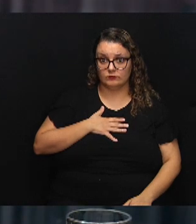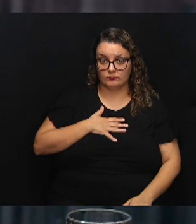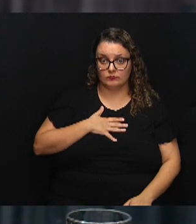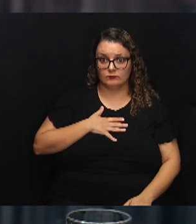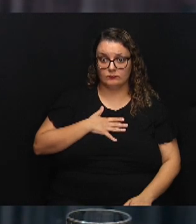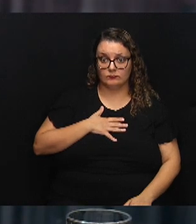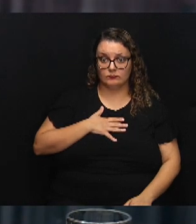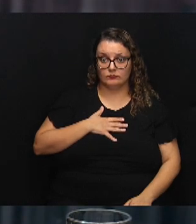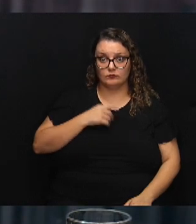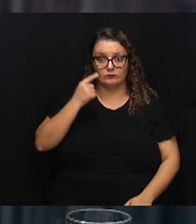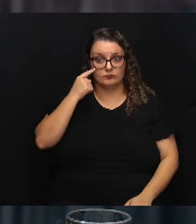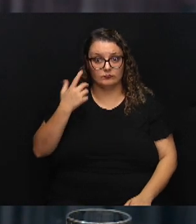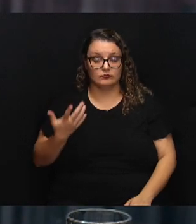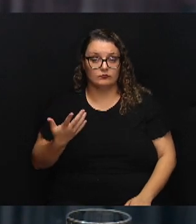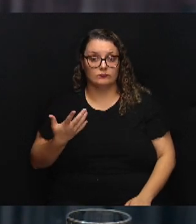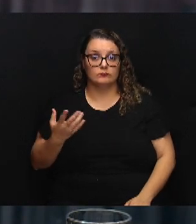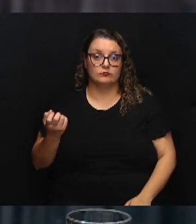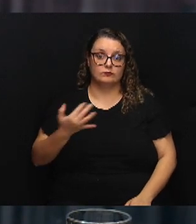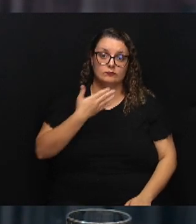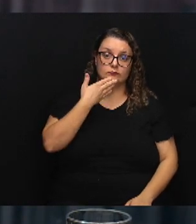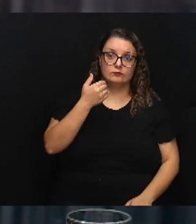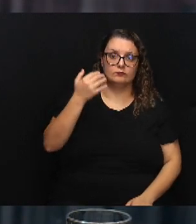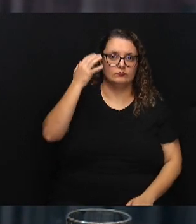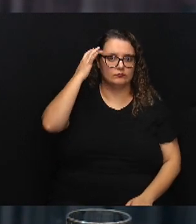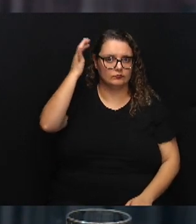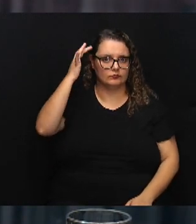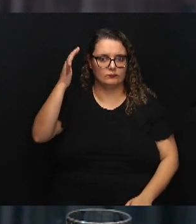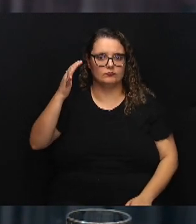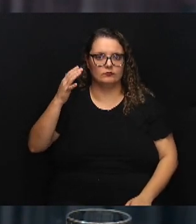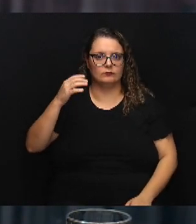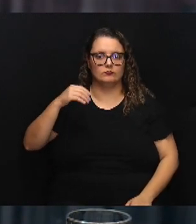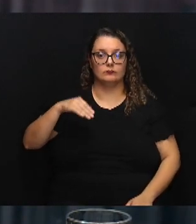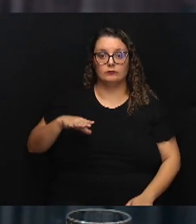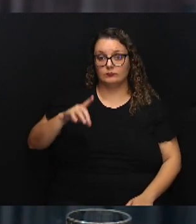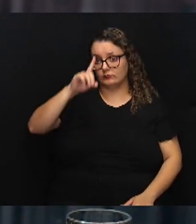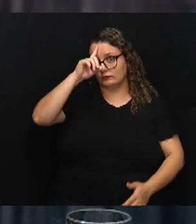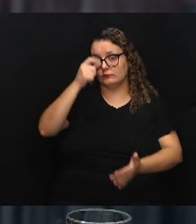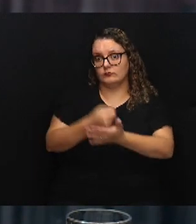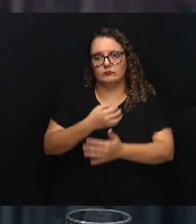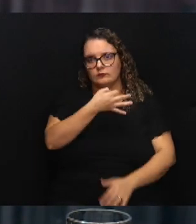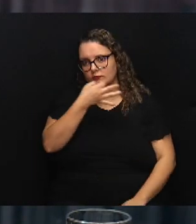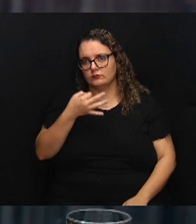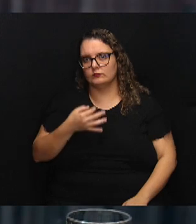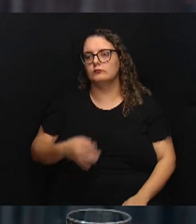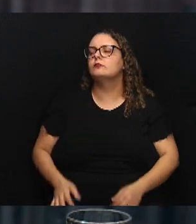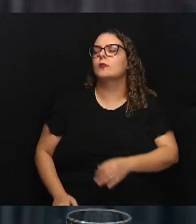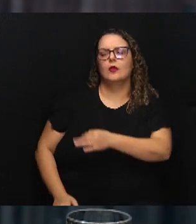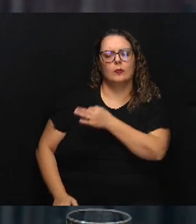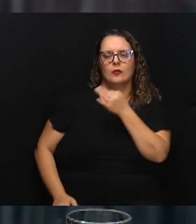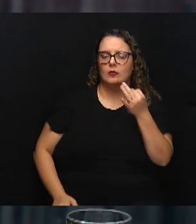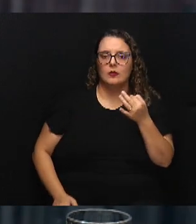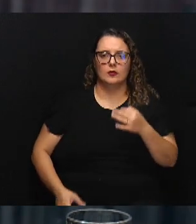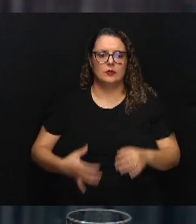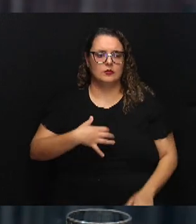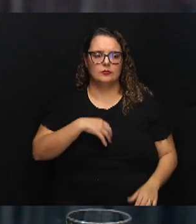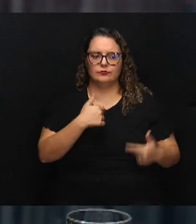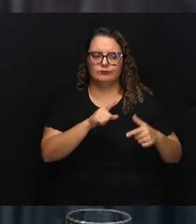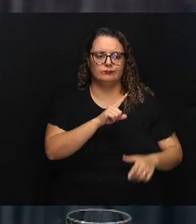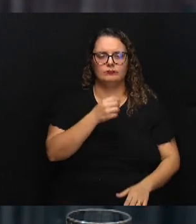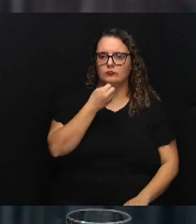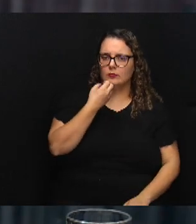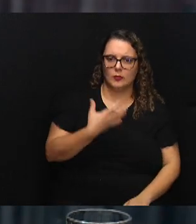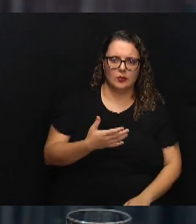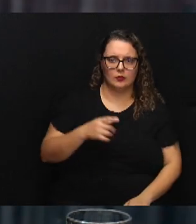meu conceito quanto melhor a cabeça, mais sóbrio você toma as decisões, né? Sentiu que um trabalho não está legal, sentiu que